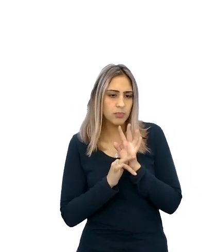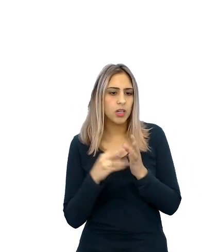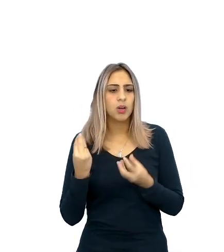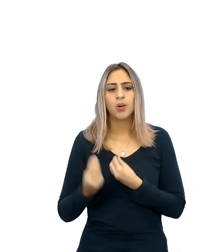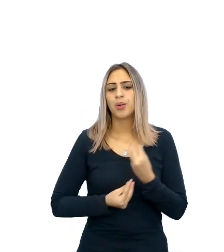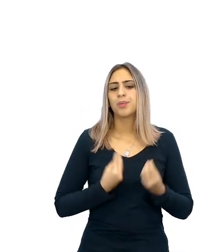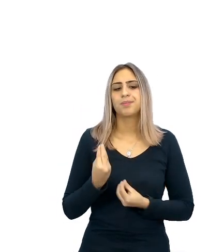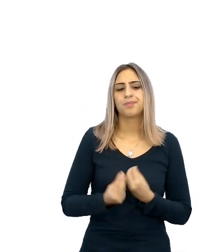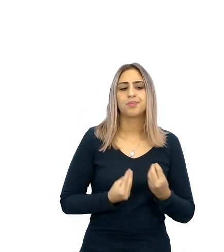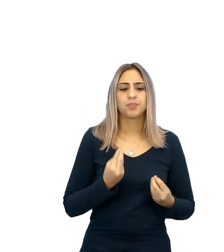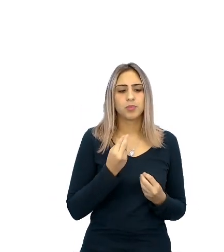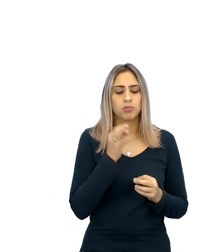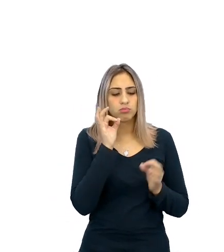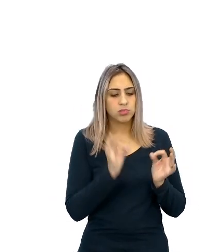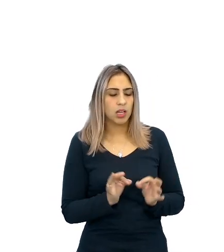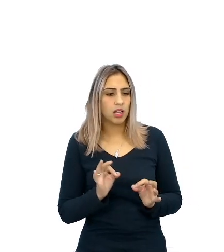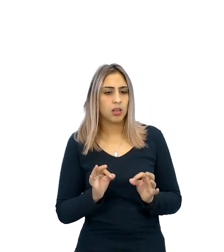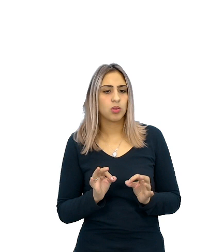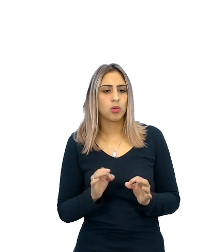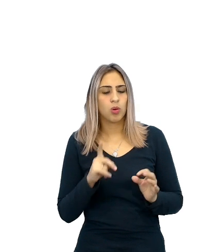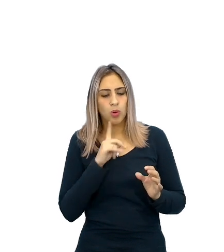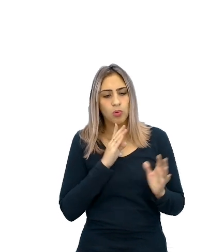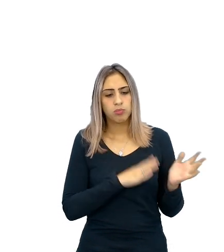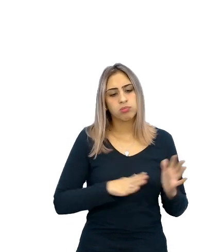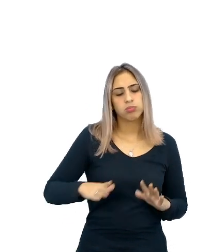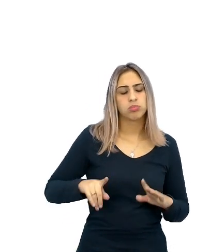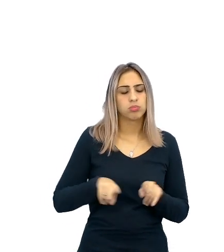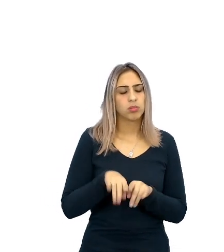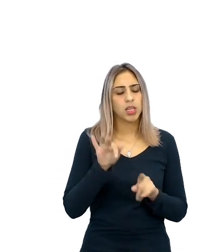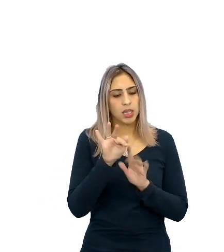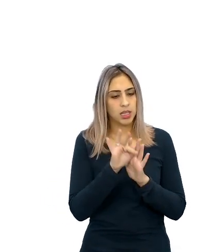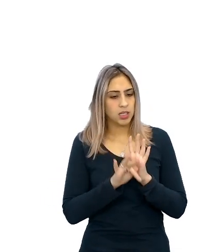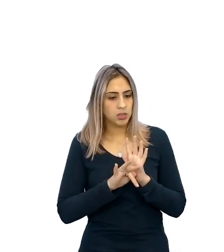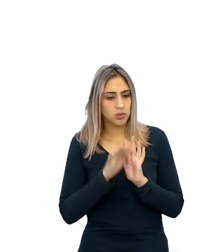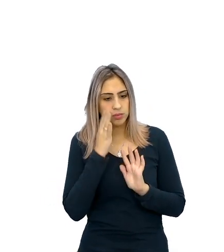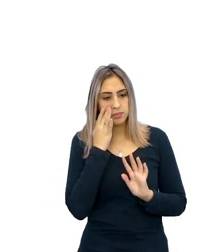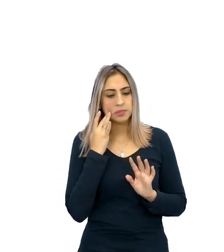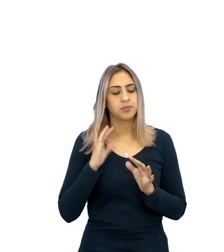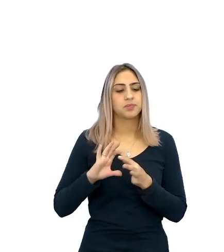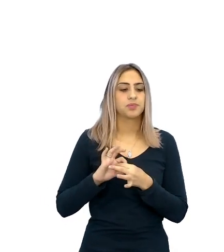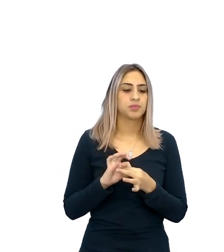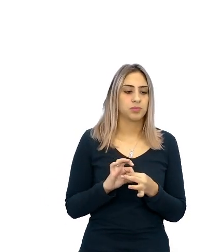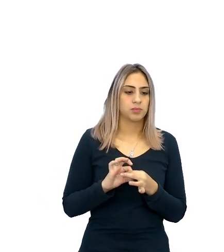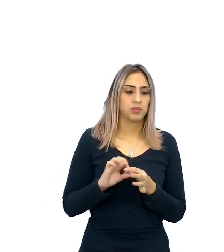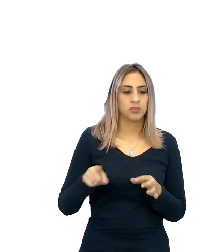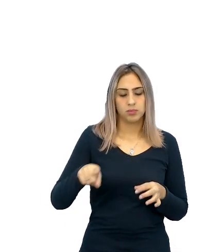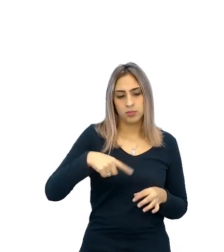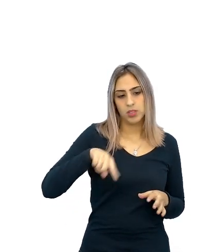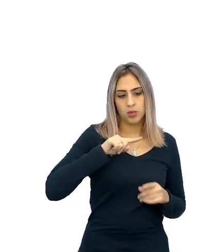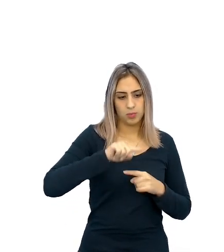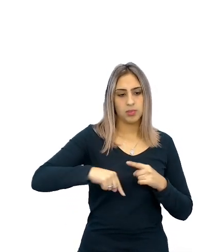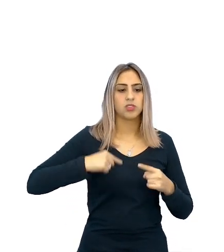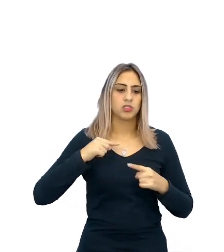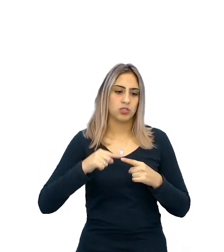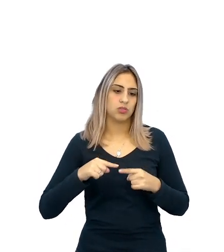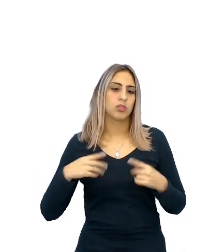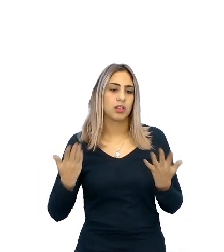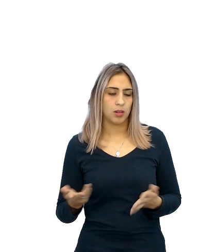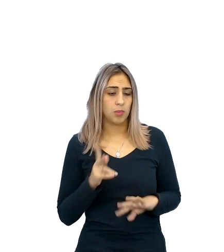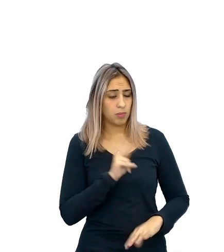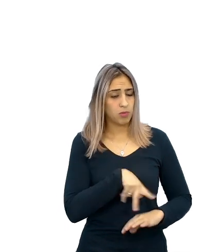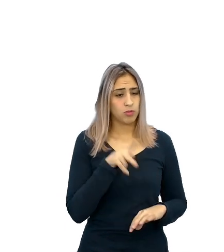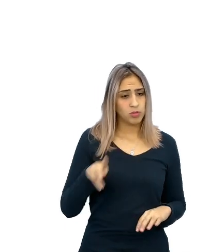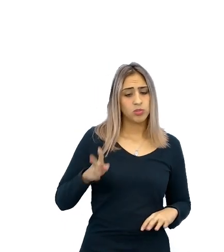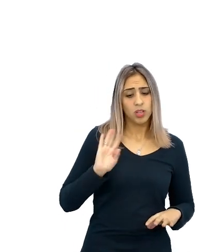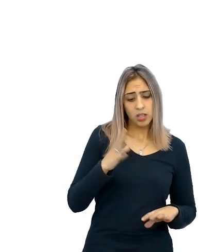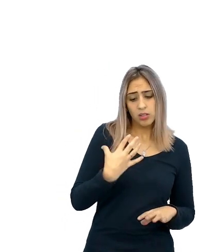como a ordenação ou a sequenciação textual vinculada a esses objetivos. Então, professores,